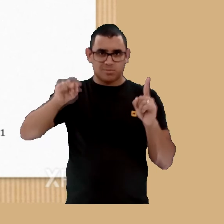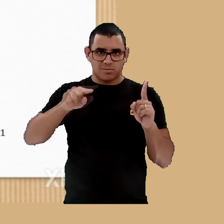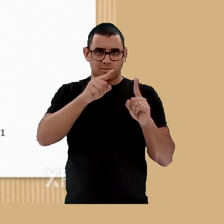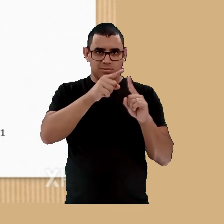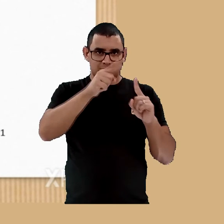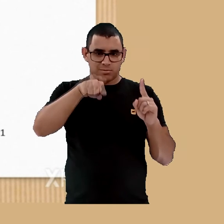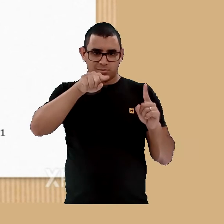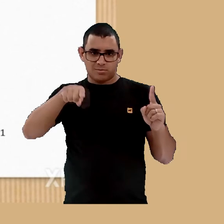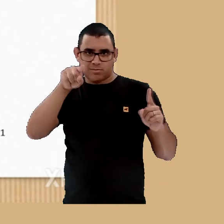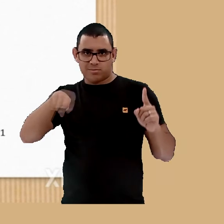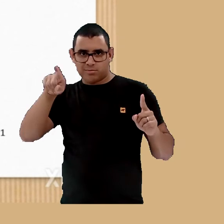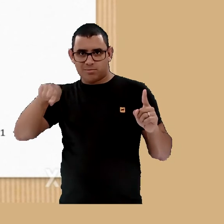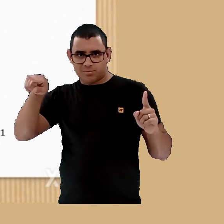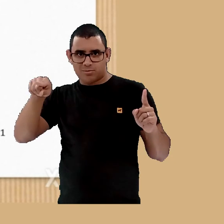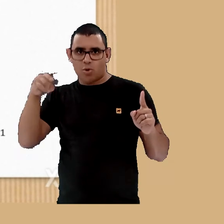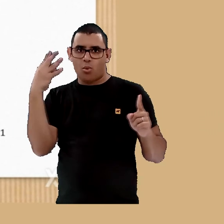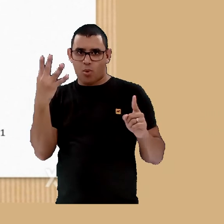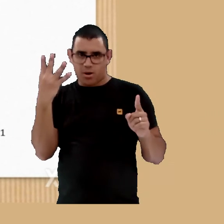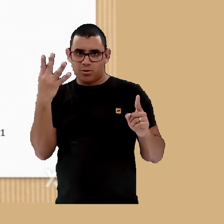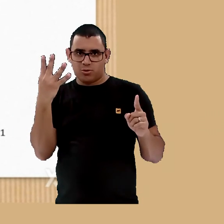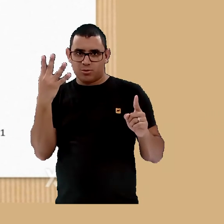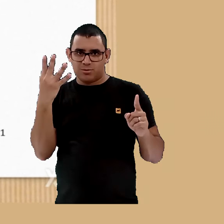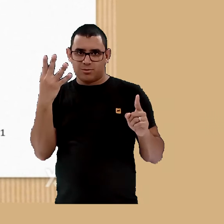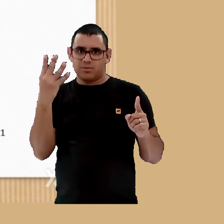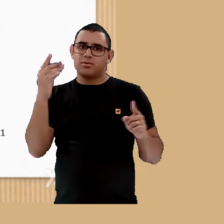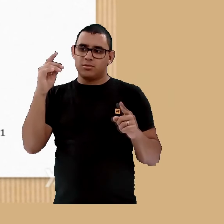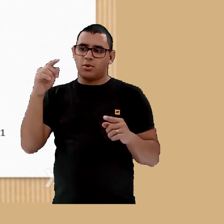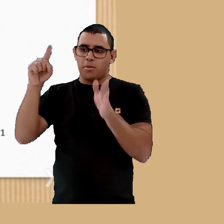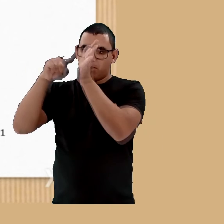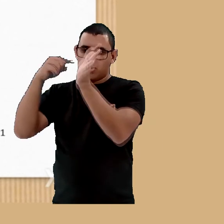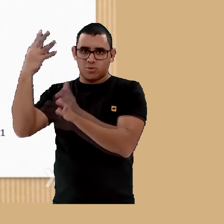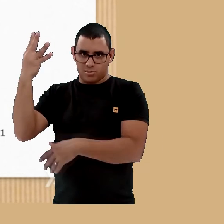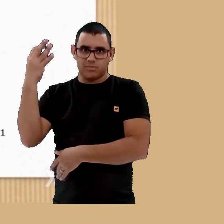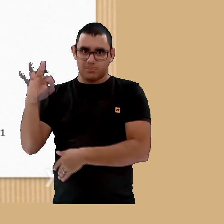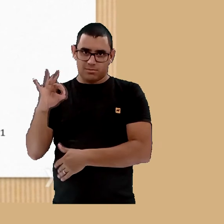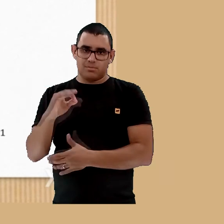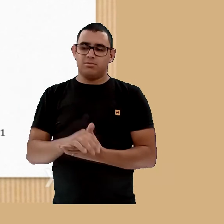segui de onde a vírgula está, segui 4 casas decimais.